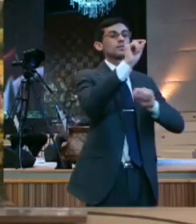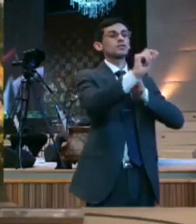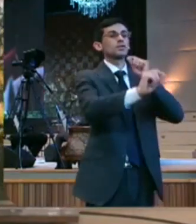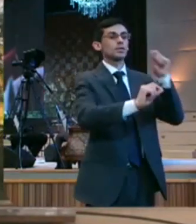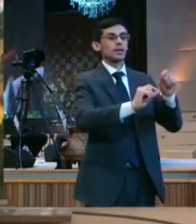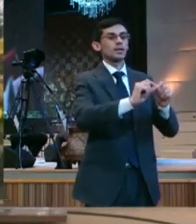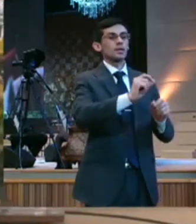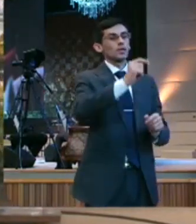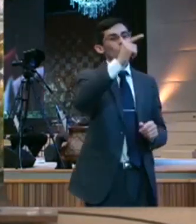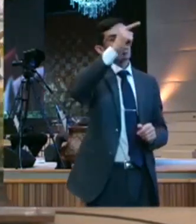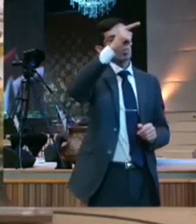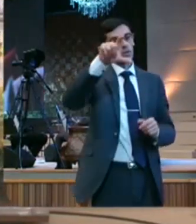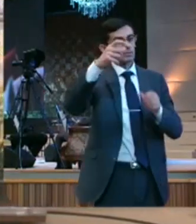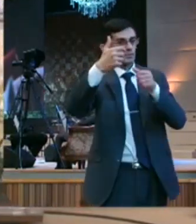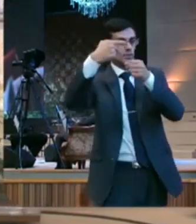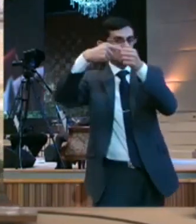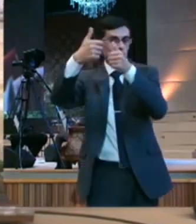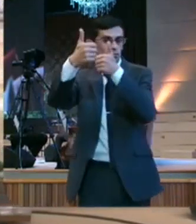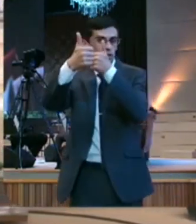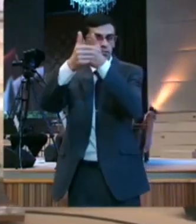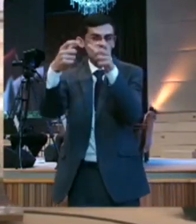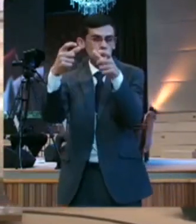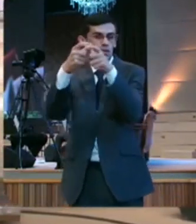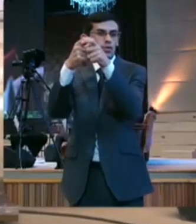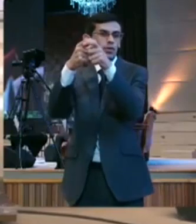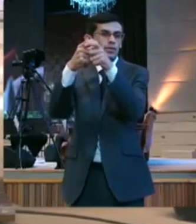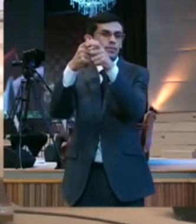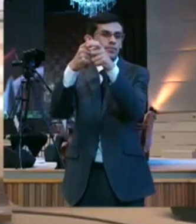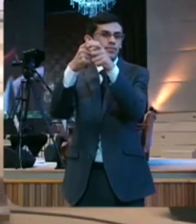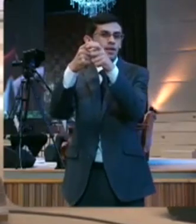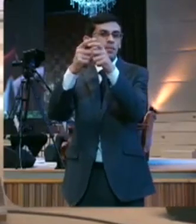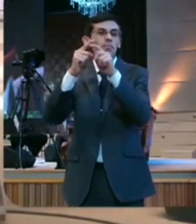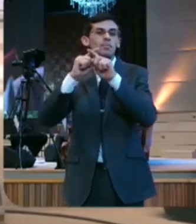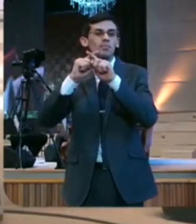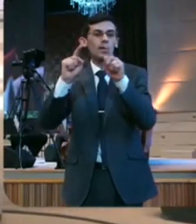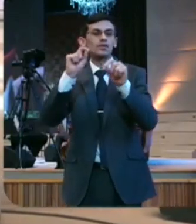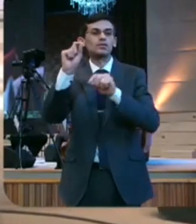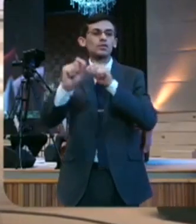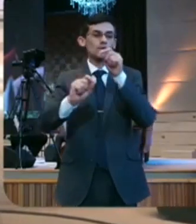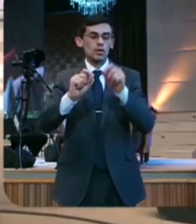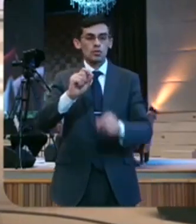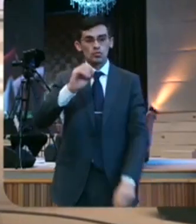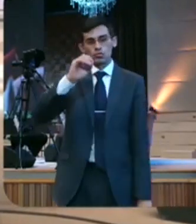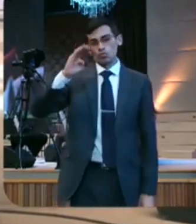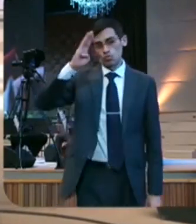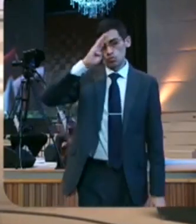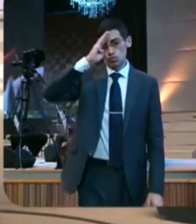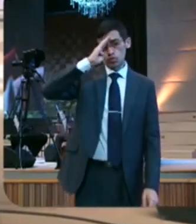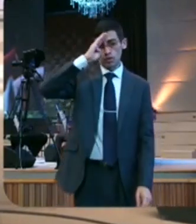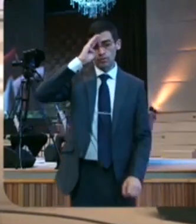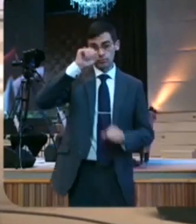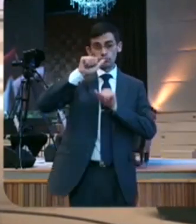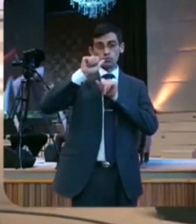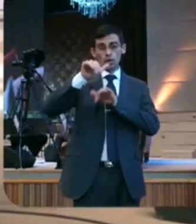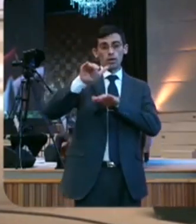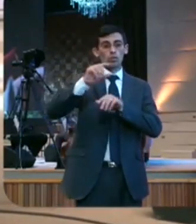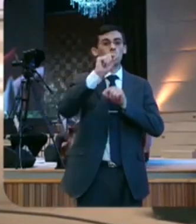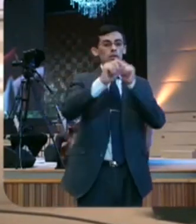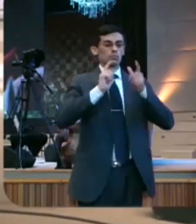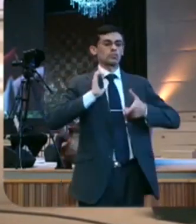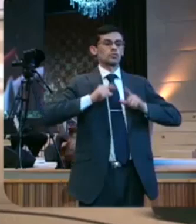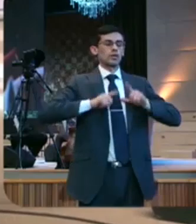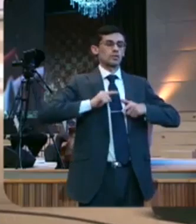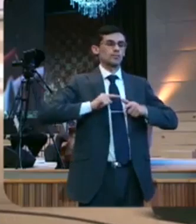uma cidade pequenininha, tão pequenininha que os generais de Israel dizem